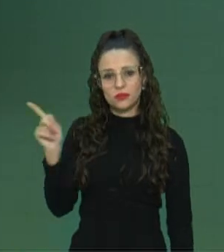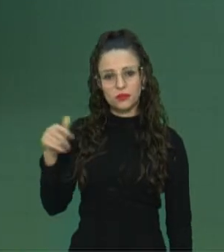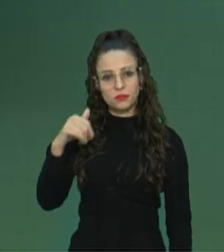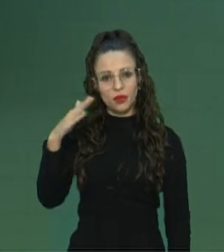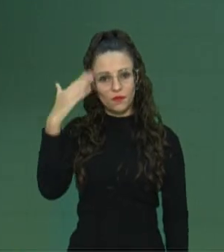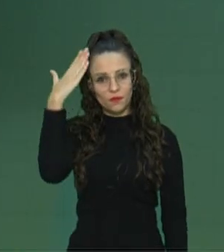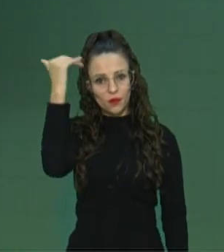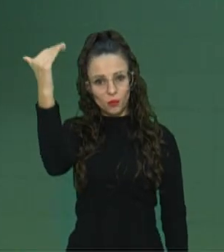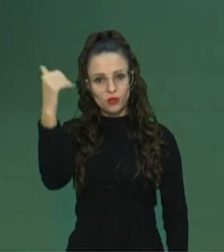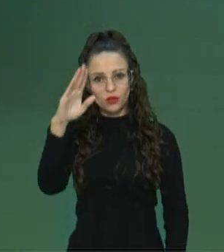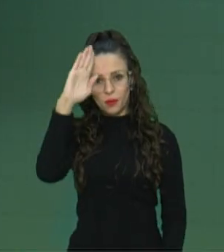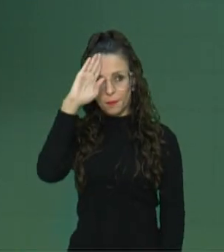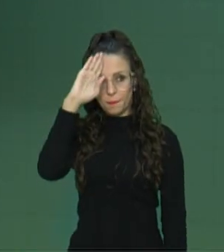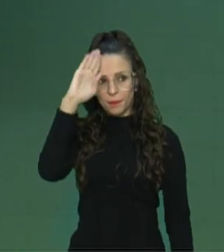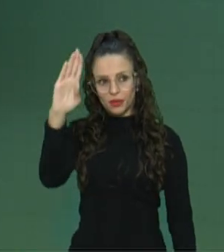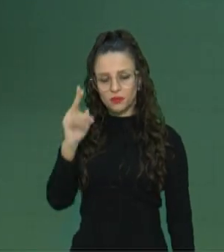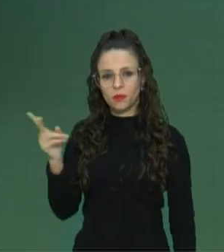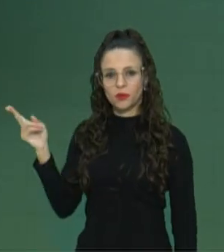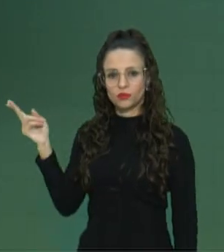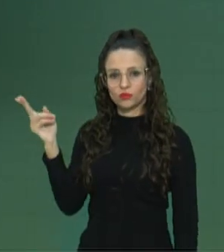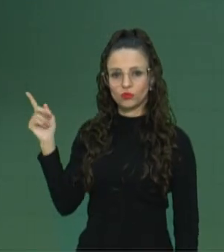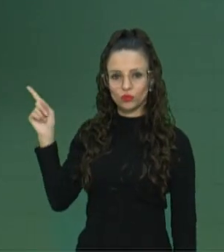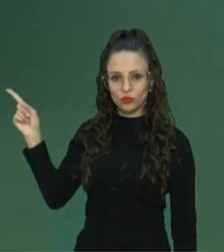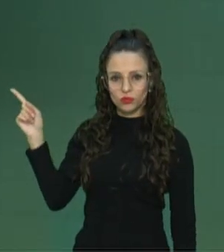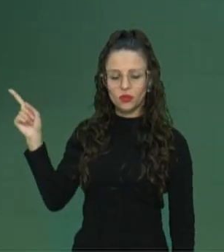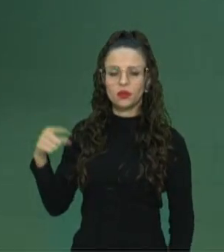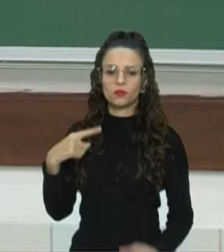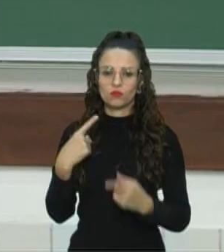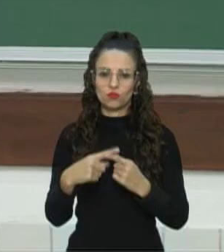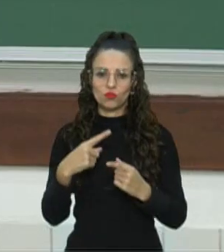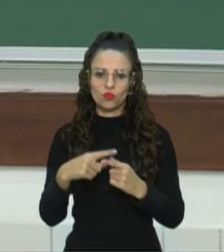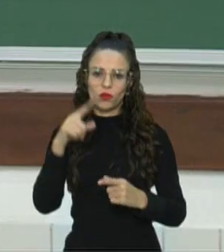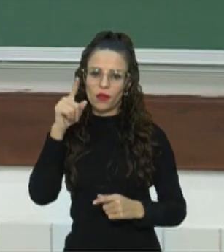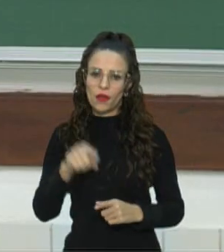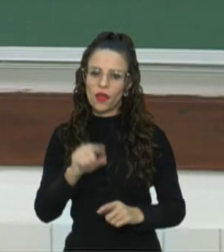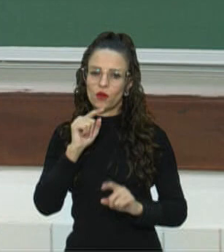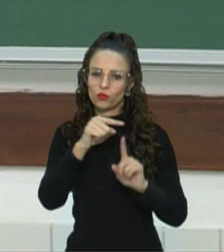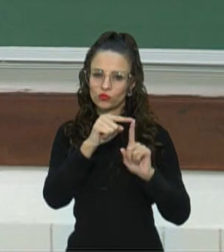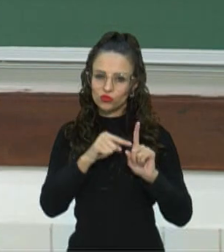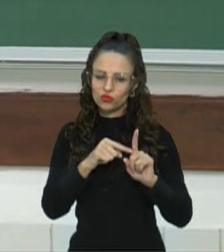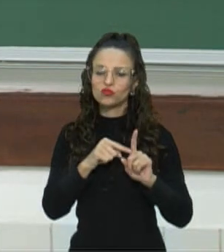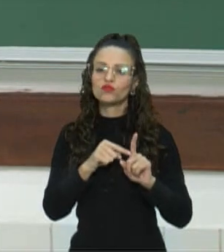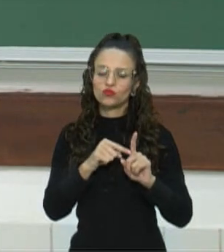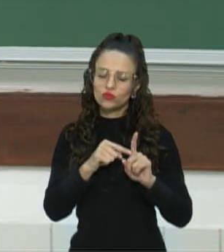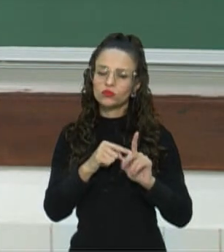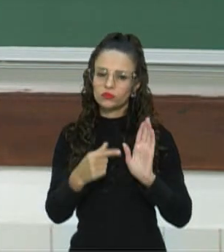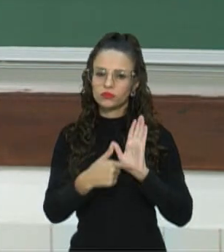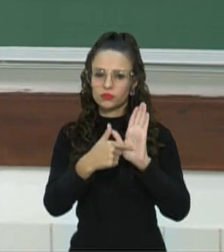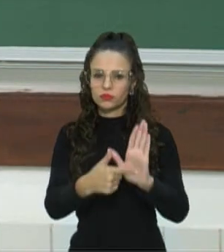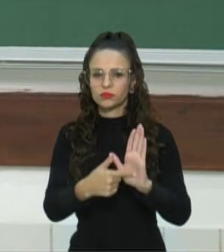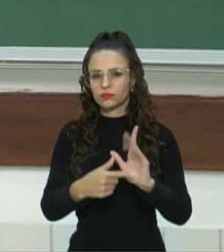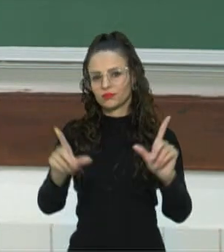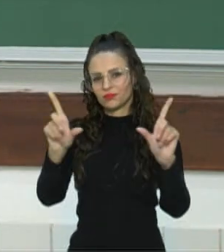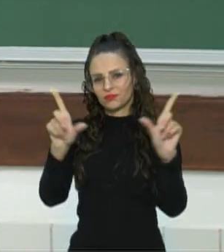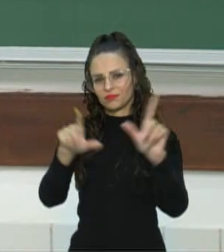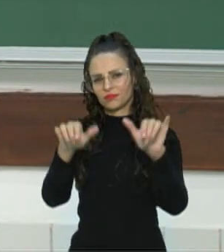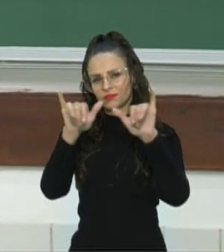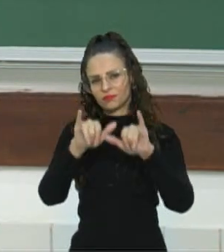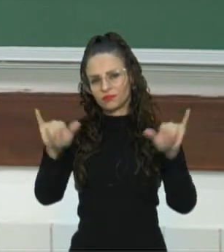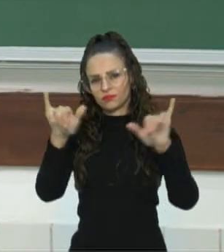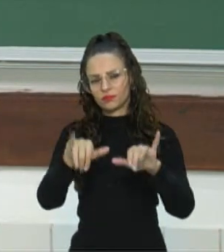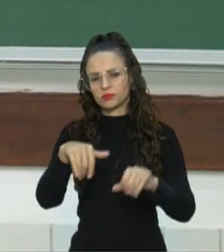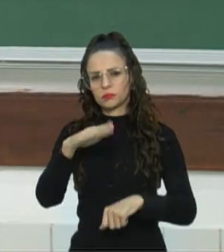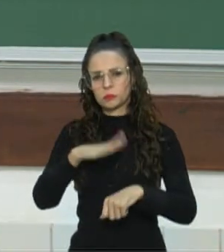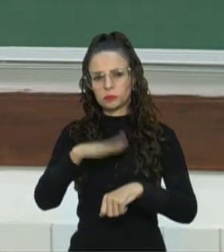conhecidas. Principalmente essas duas aqui, né? Porque é as modalidades que são retratadas na mídia, né? Que é o que passa